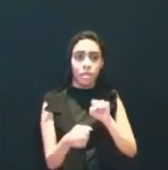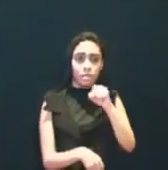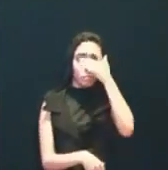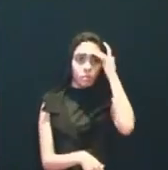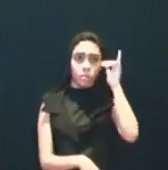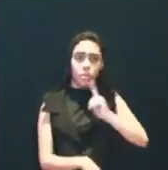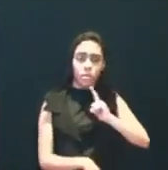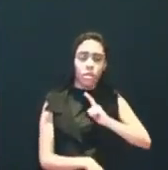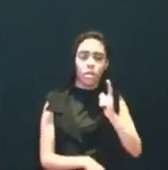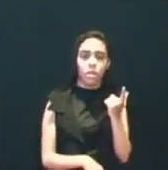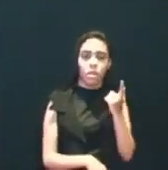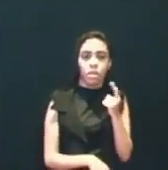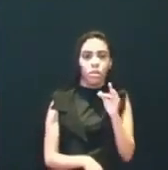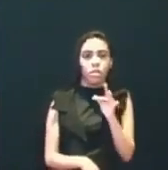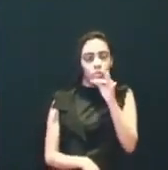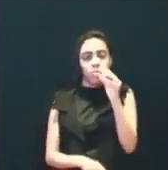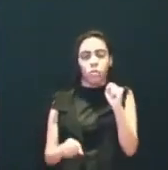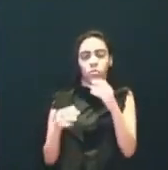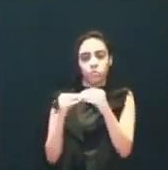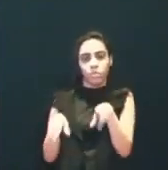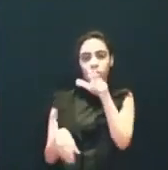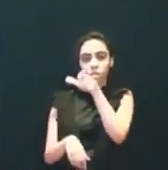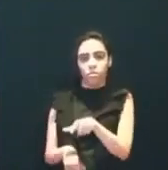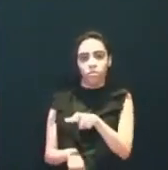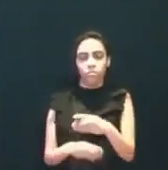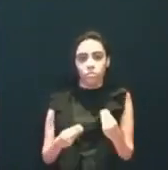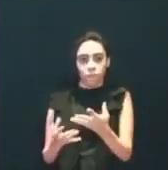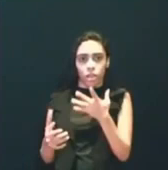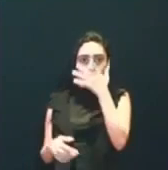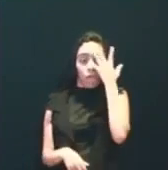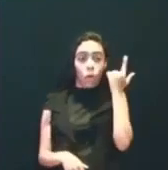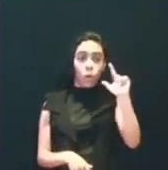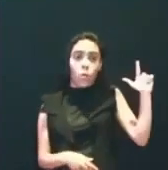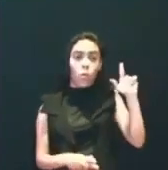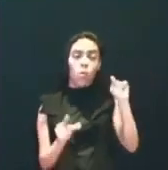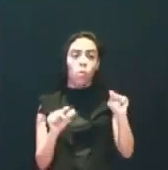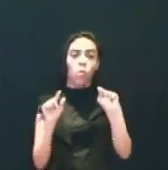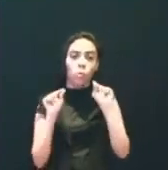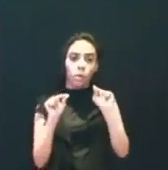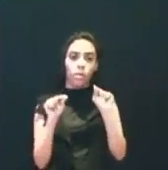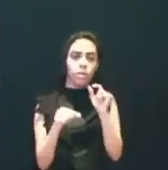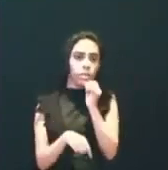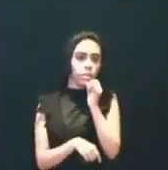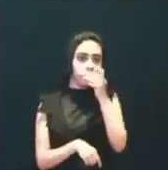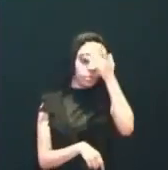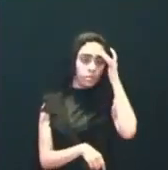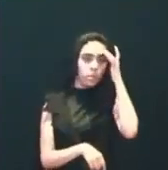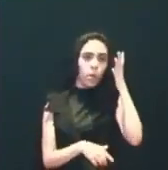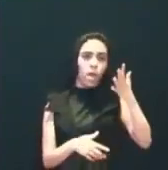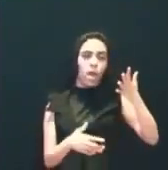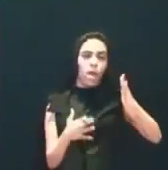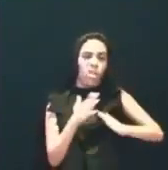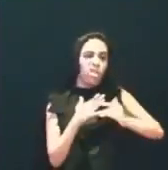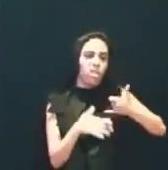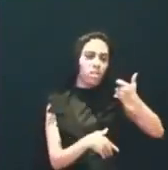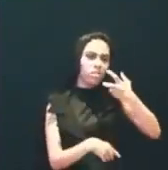isso pode representar no futuro um risco para o paciente. E a outra possibilidade é que assim, as pessoas até os